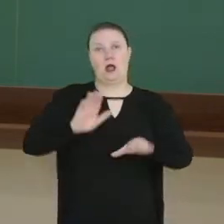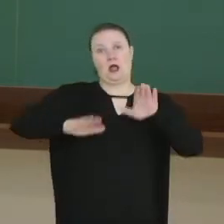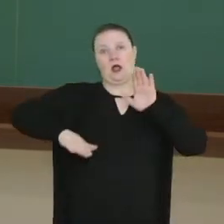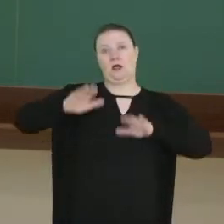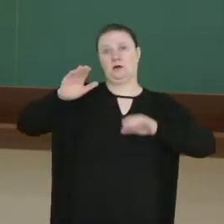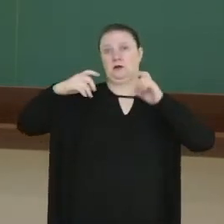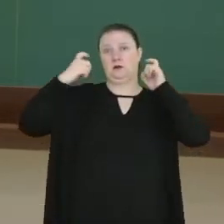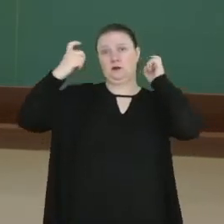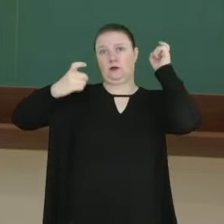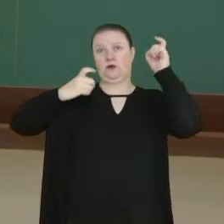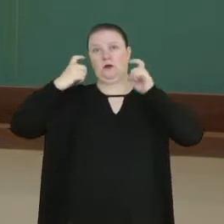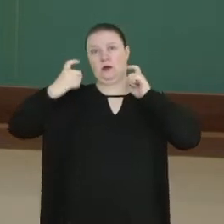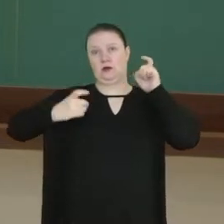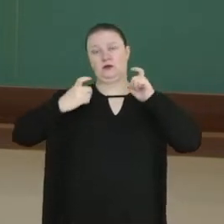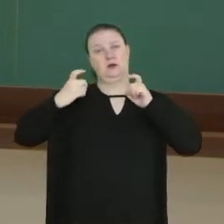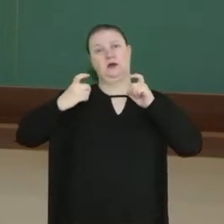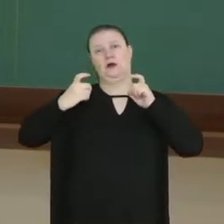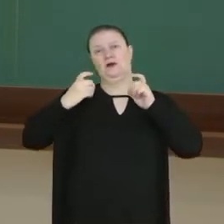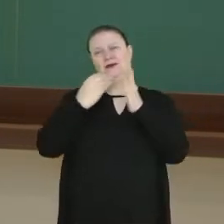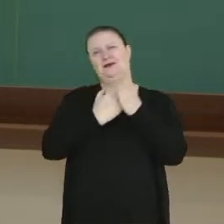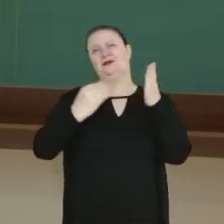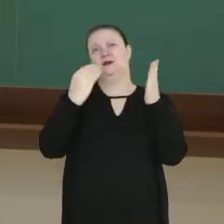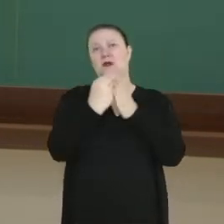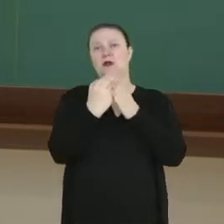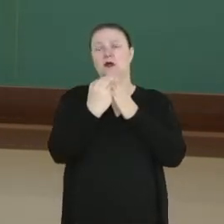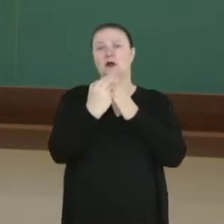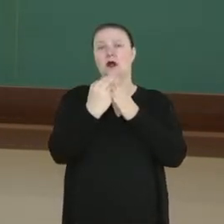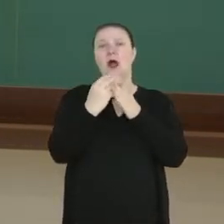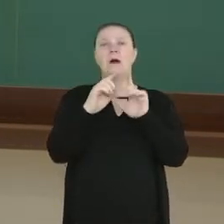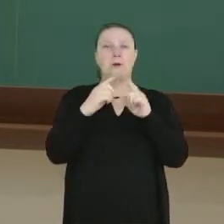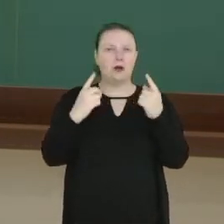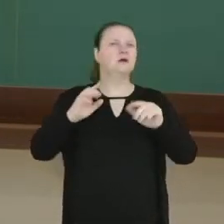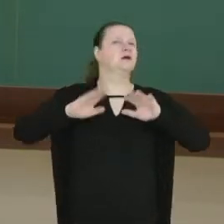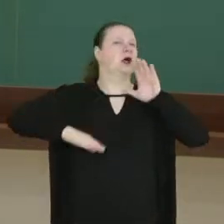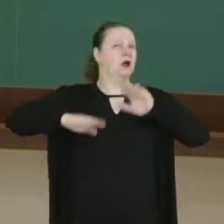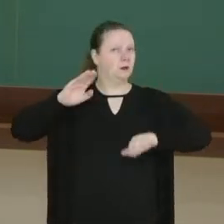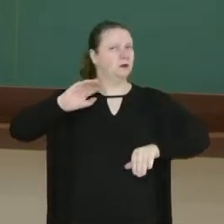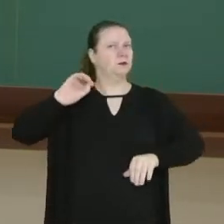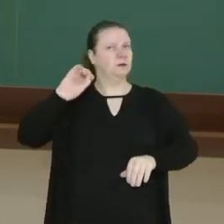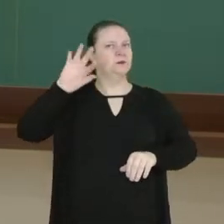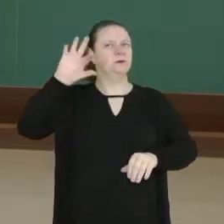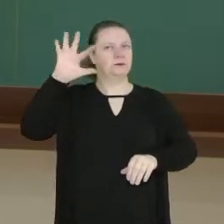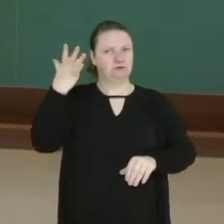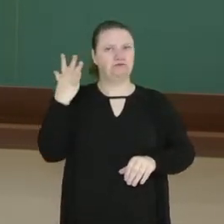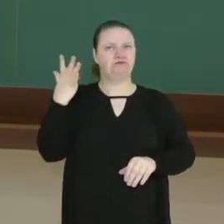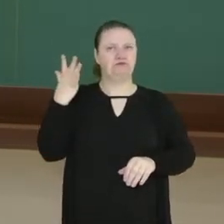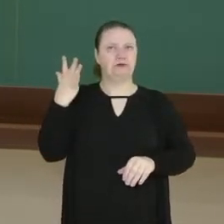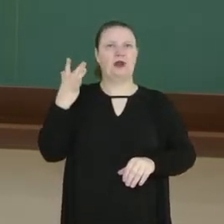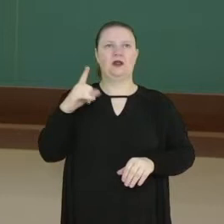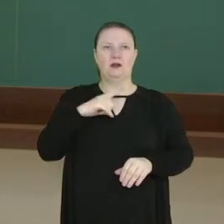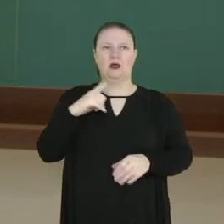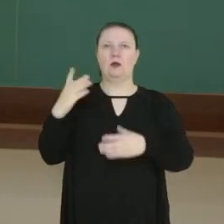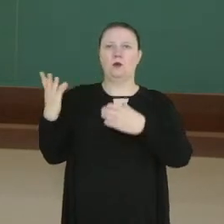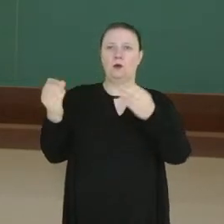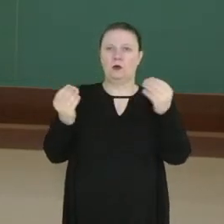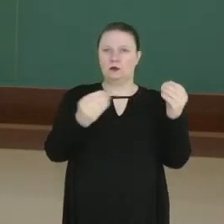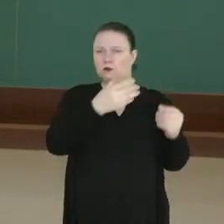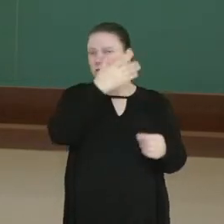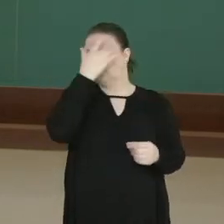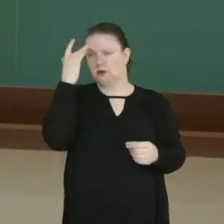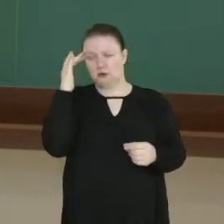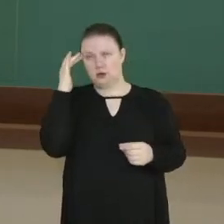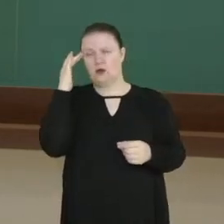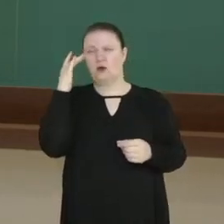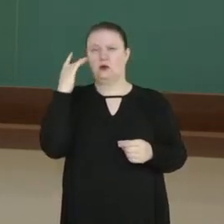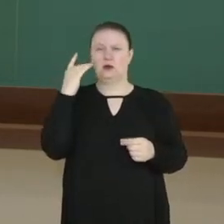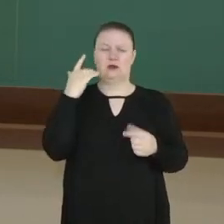mas acaba acontecendo, Então é um problema que muitas pessoas acabam passando e divulgando até mesmo aí pela